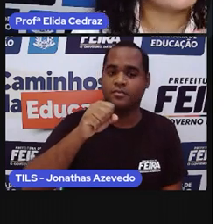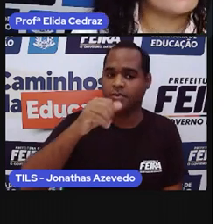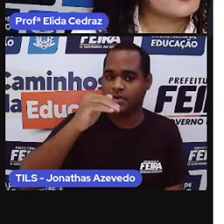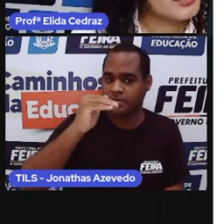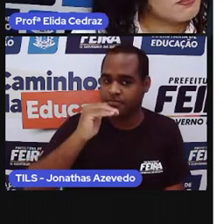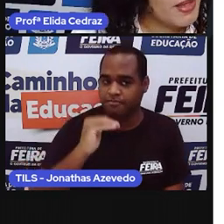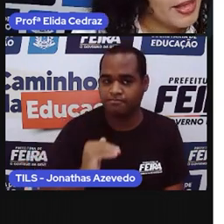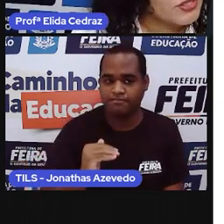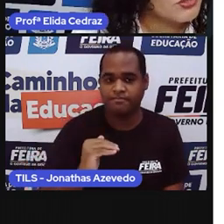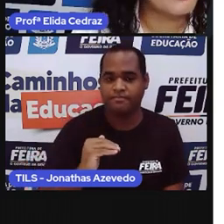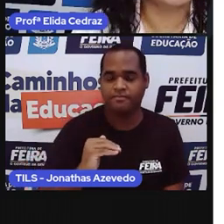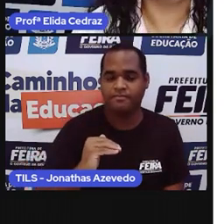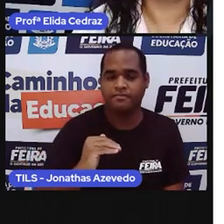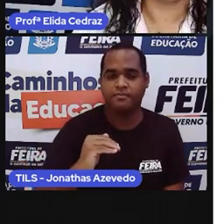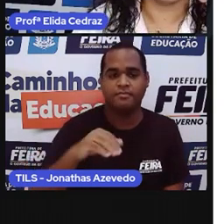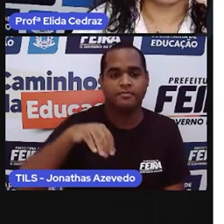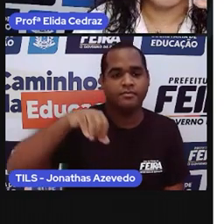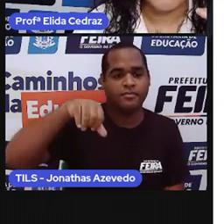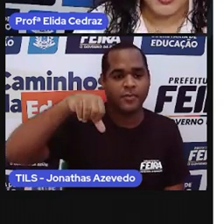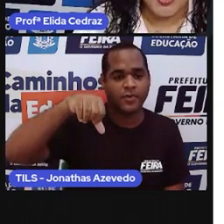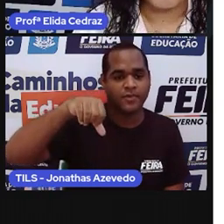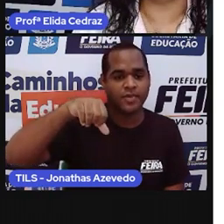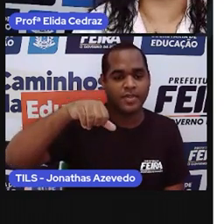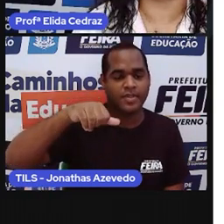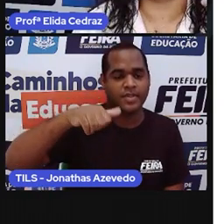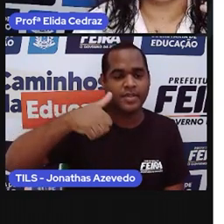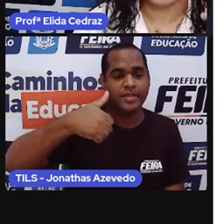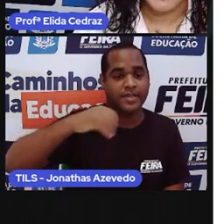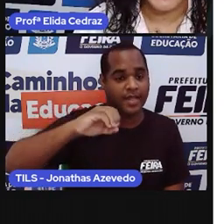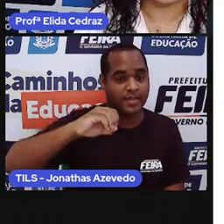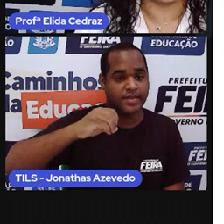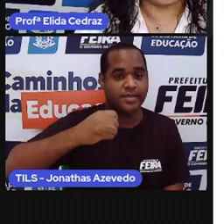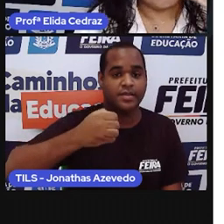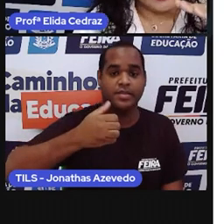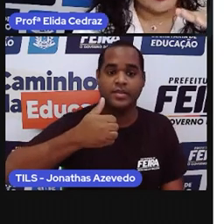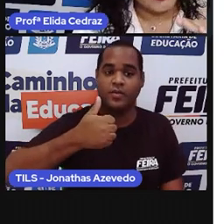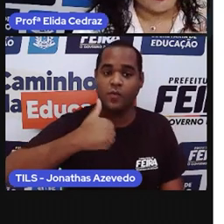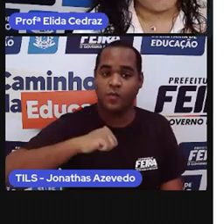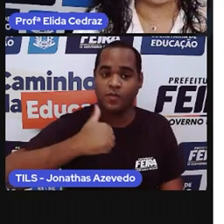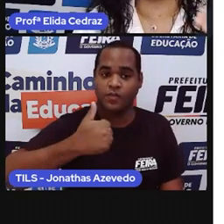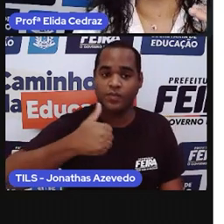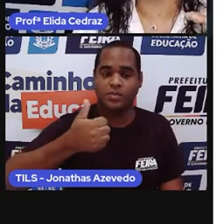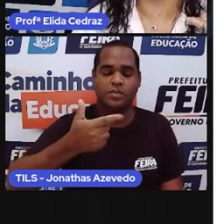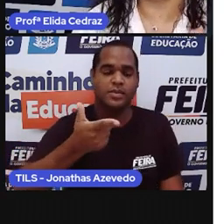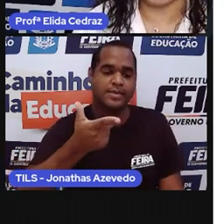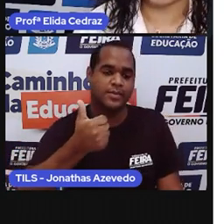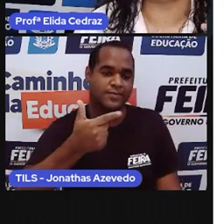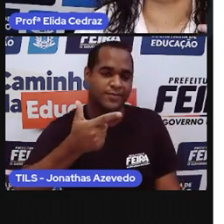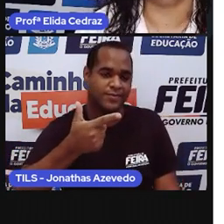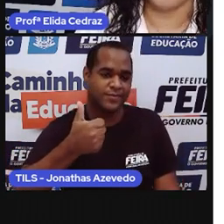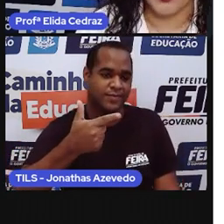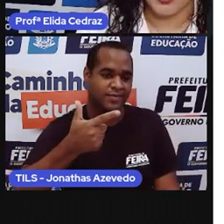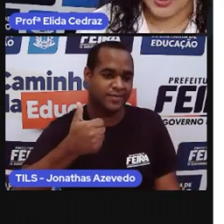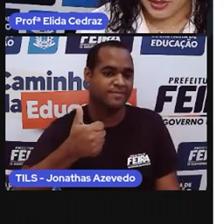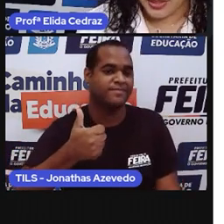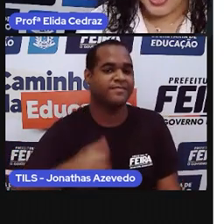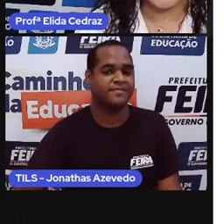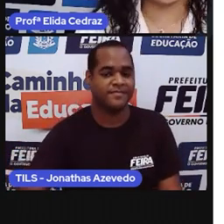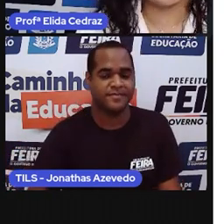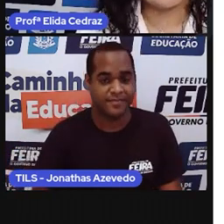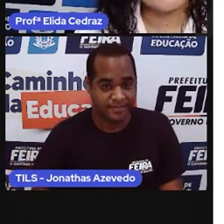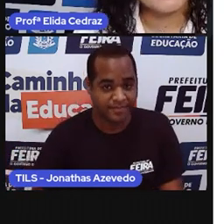8, espaço. Verso 9, verso 10, verso 11, verso